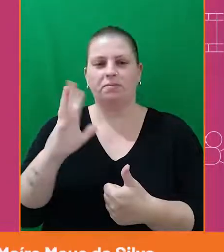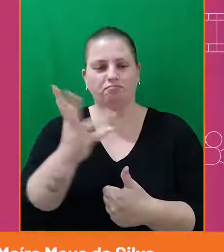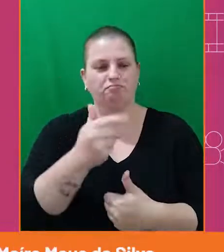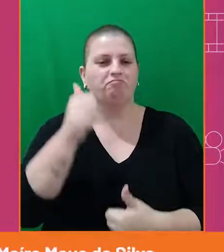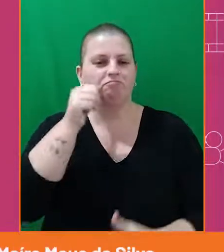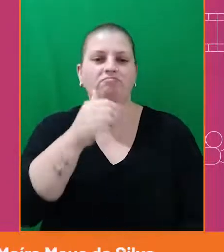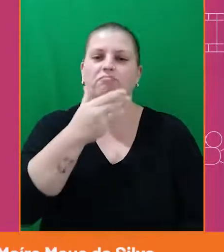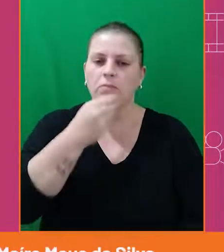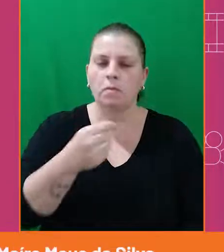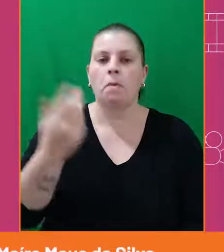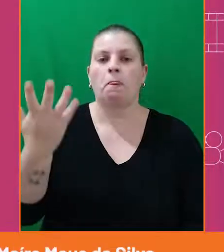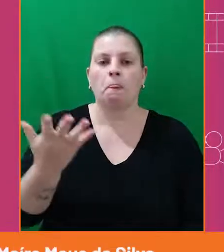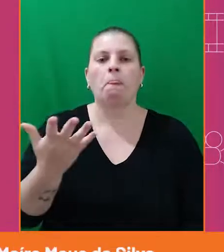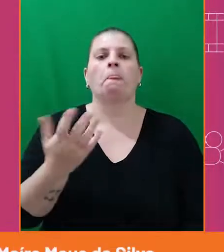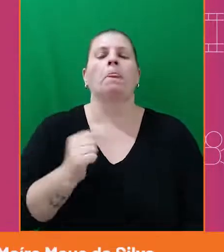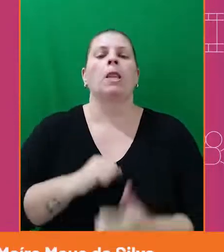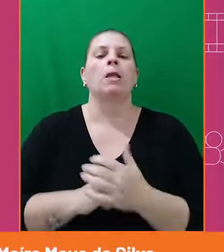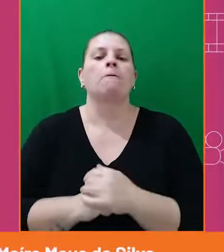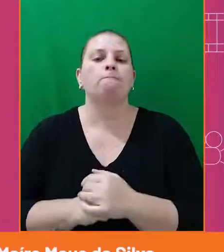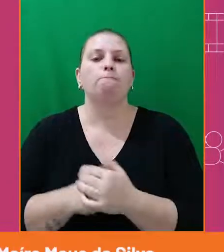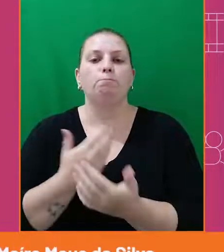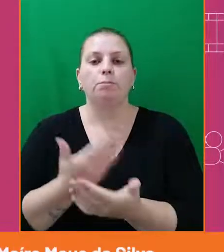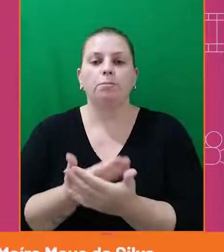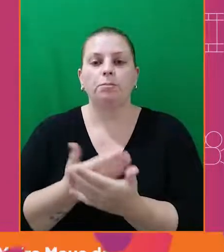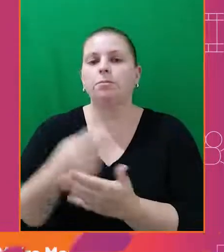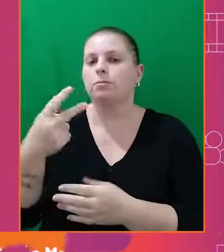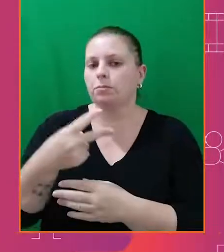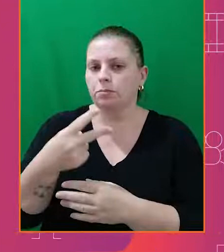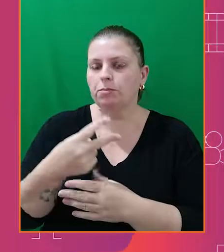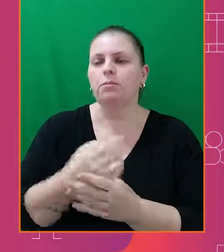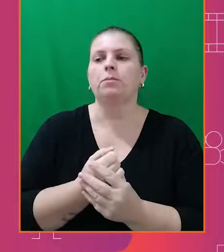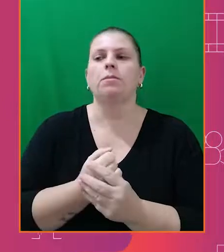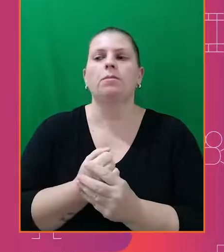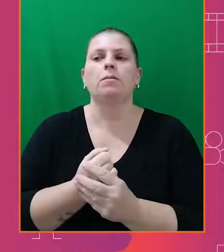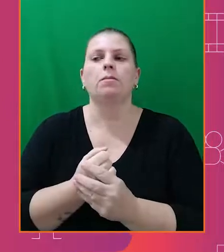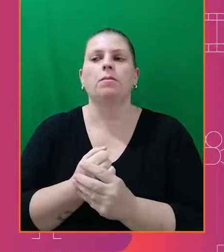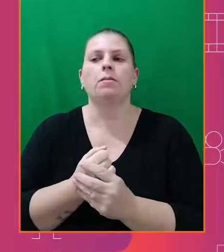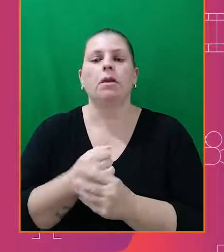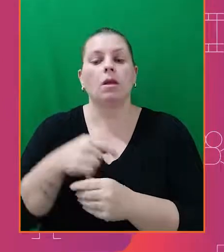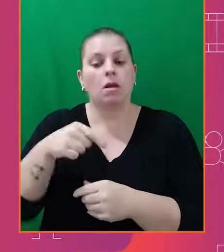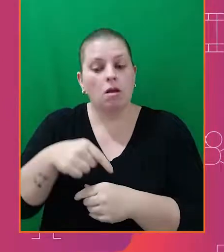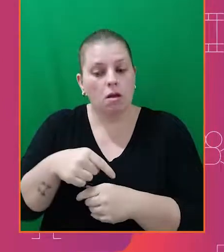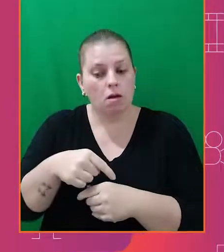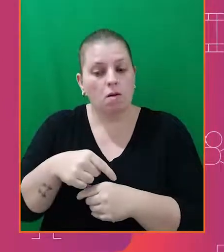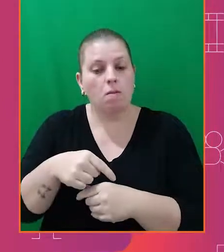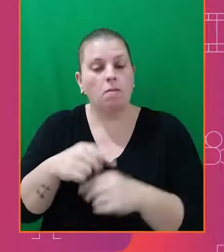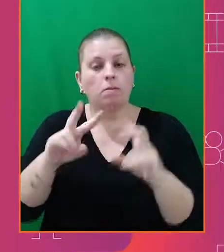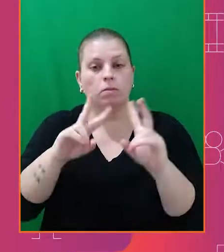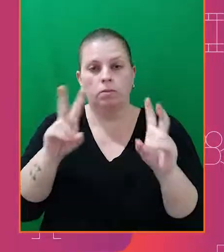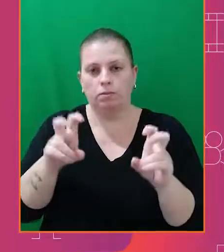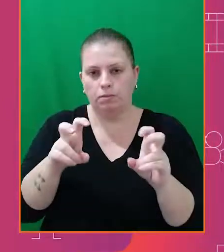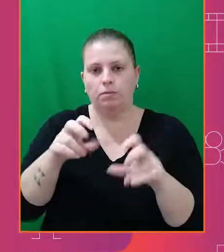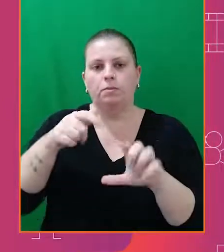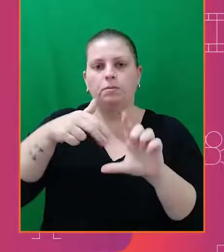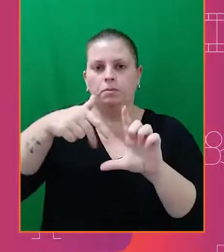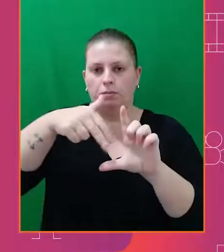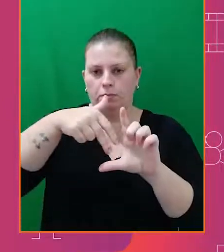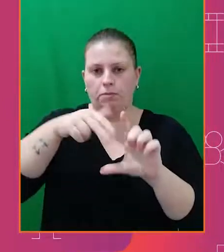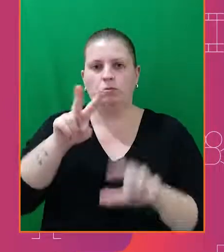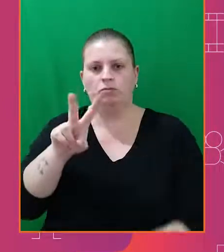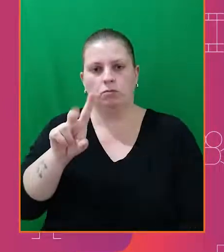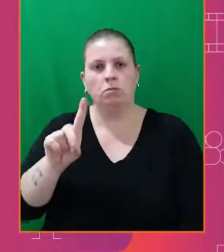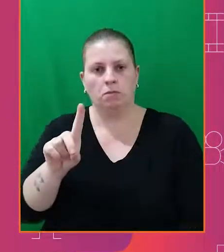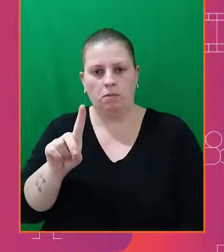Olá a todas e todos, seguindo então com a segunda unidade do módulo 2, que trata dos tipos de animação. Essa unidade nós vamos tratar sobre